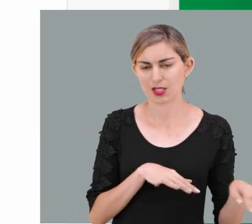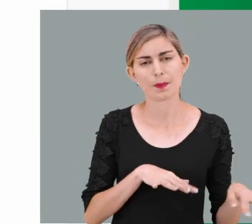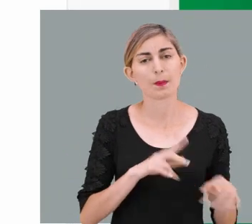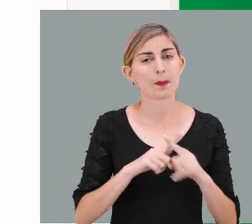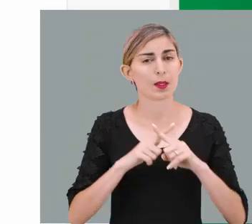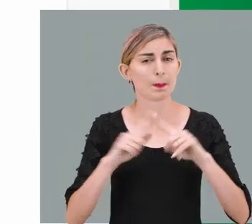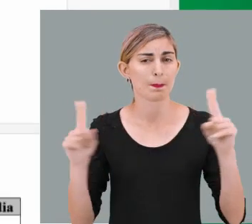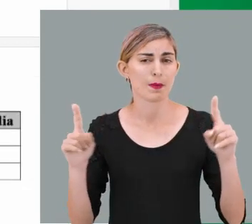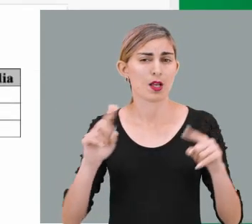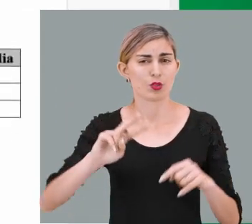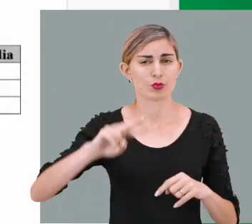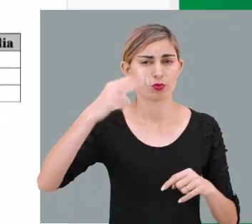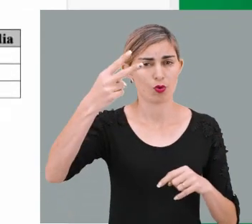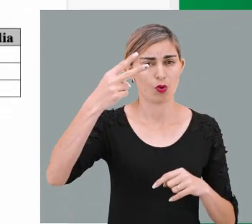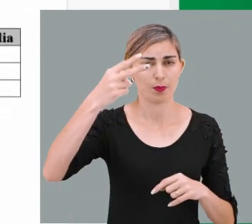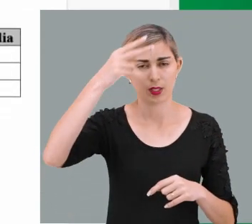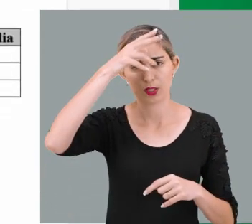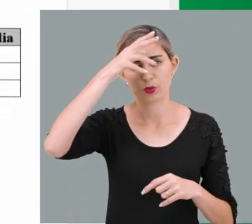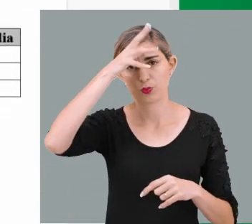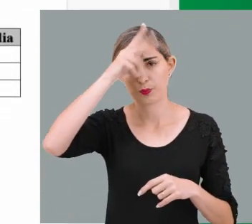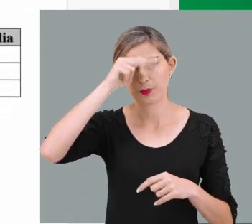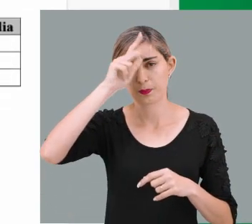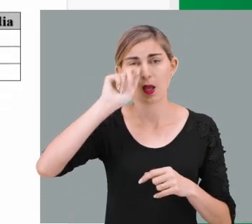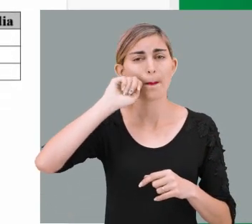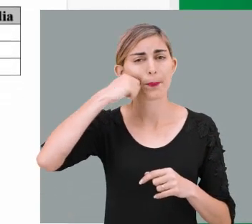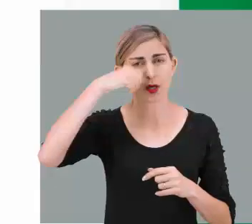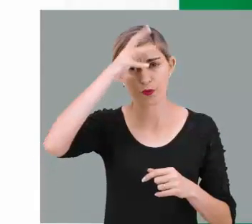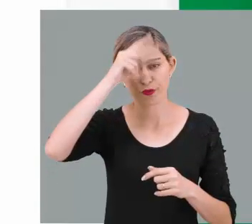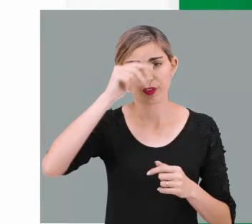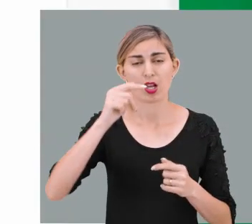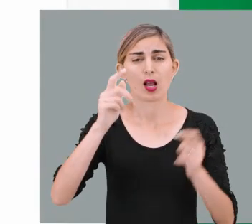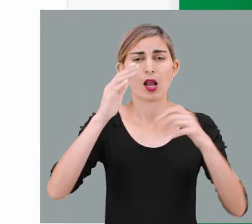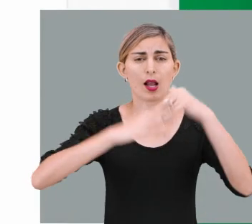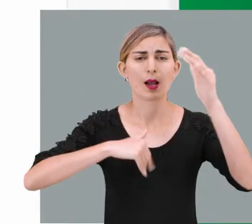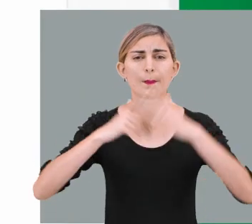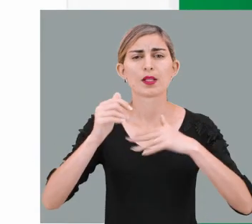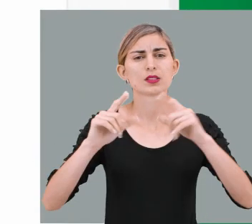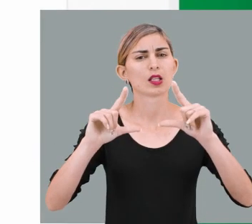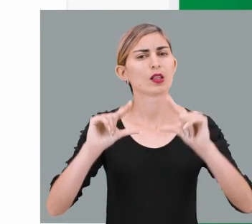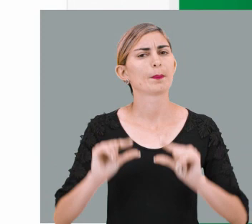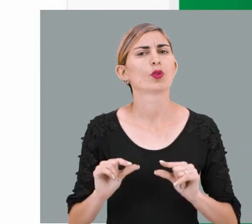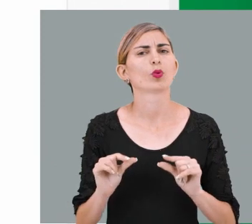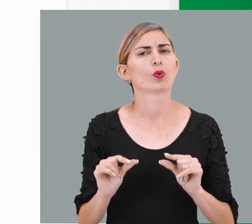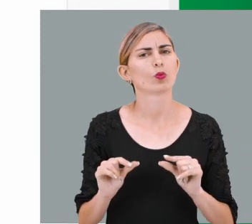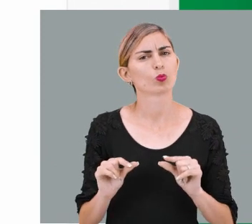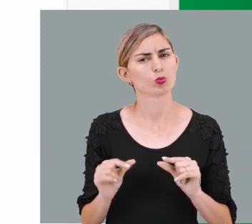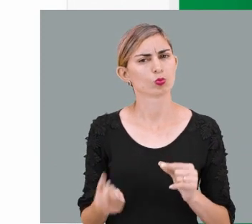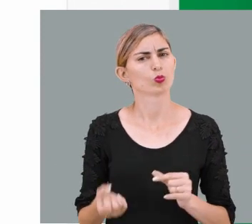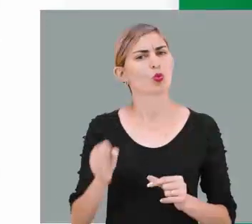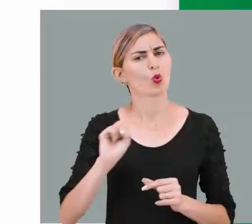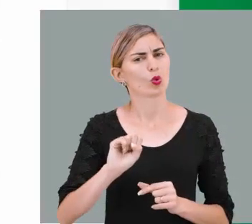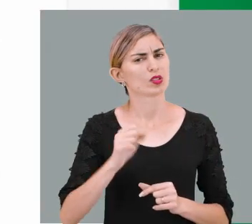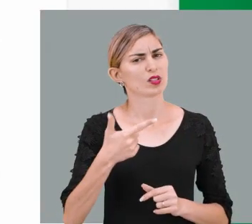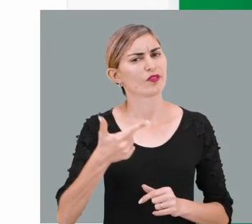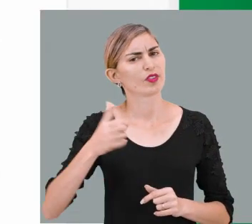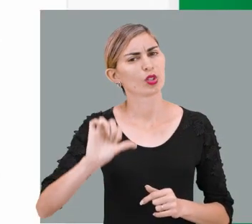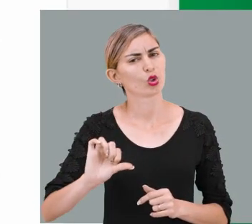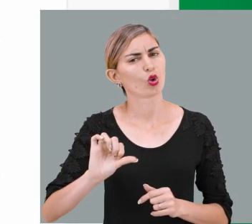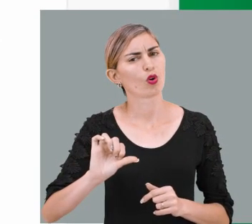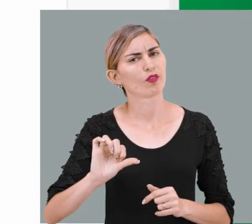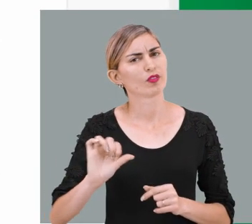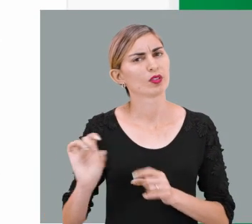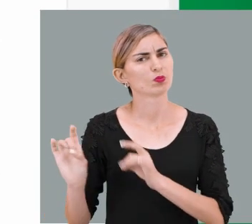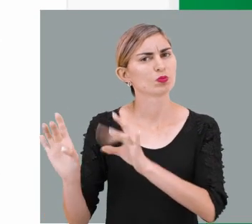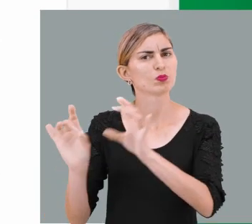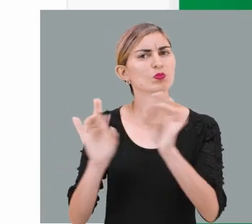semana. Mas com o aumento da produção do sanduíche de frango, essa capacidade chegou agora a 829